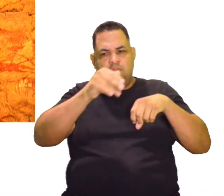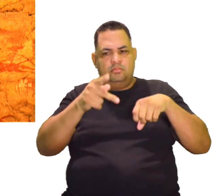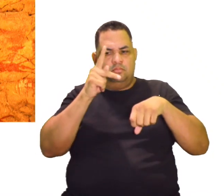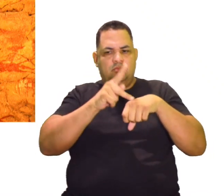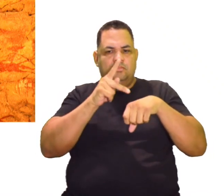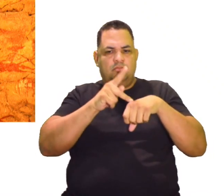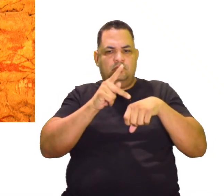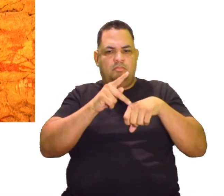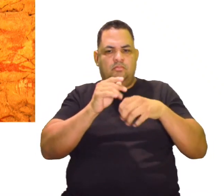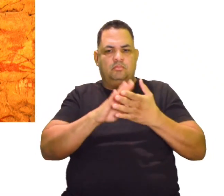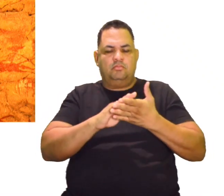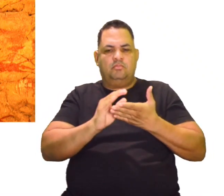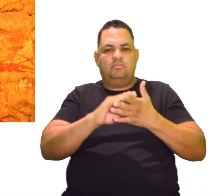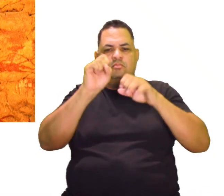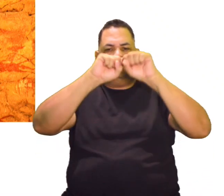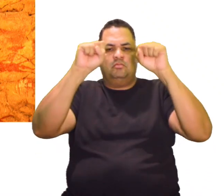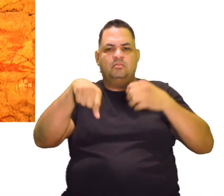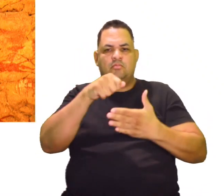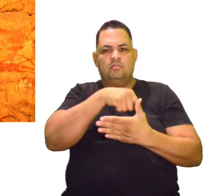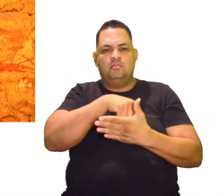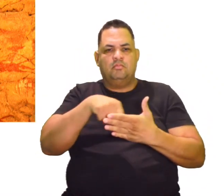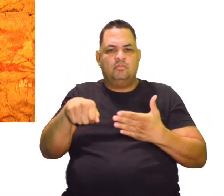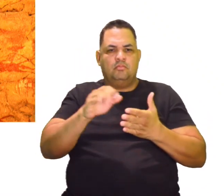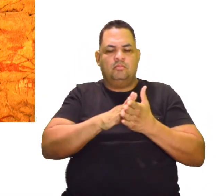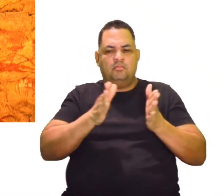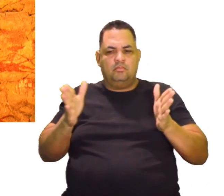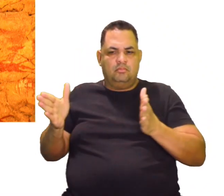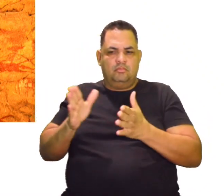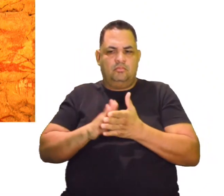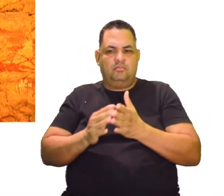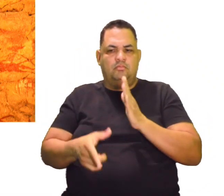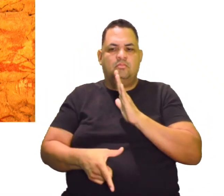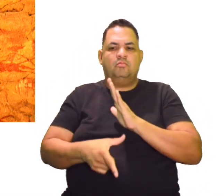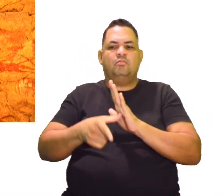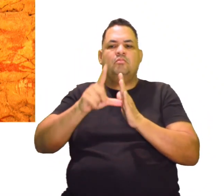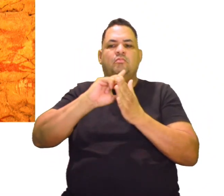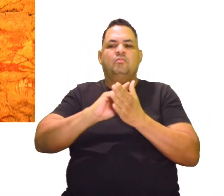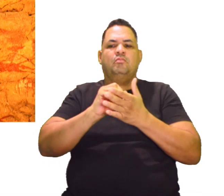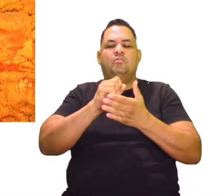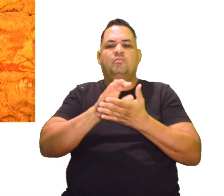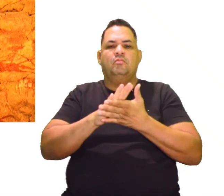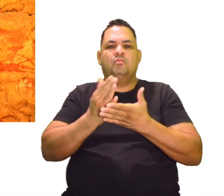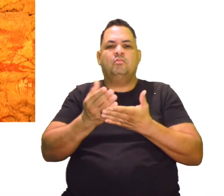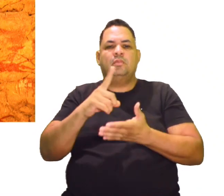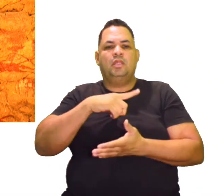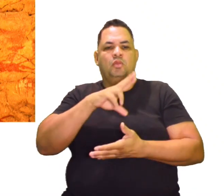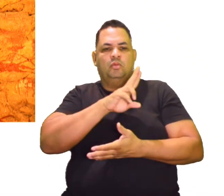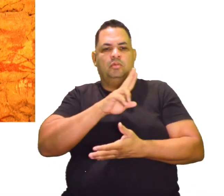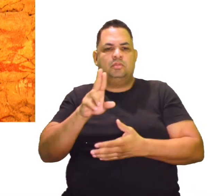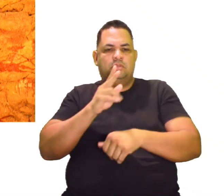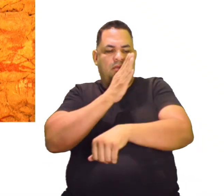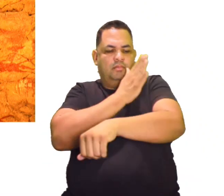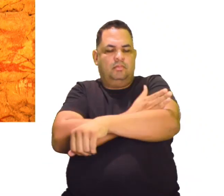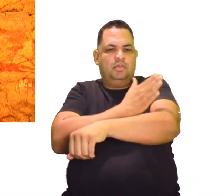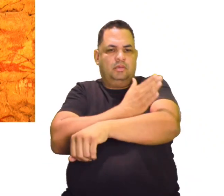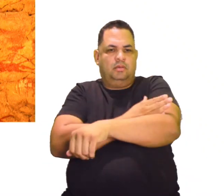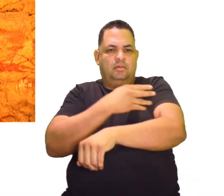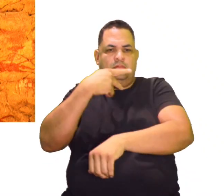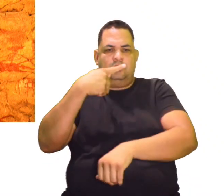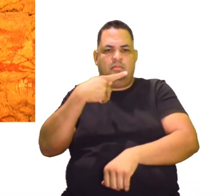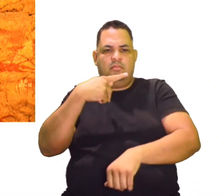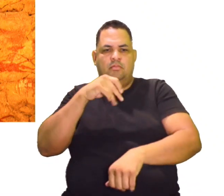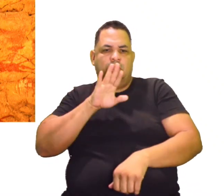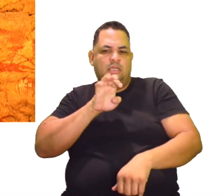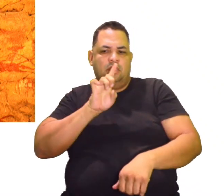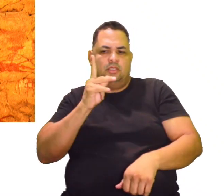de escrita, o período anterior à criação da escrita, é denominado pré-história? Podemos afirmar